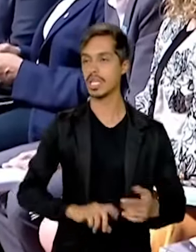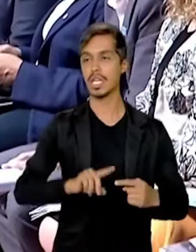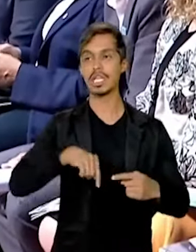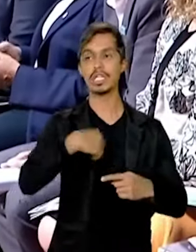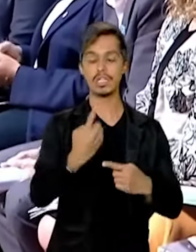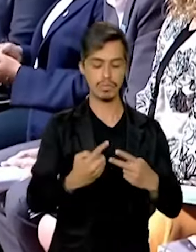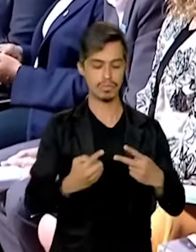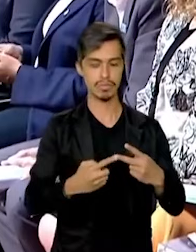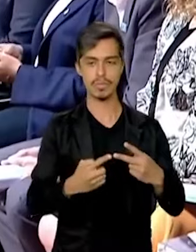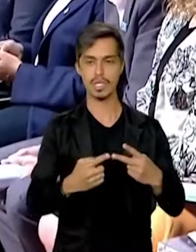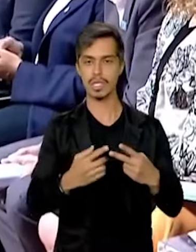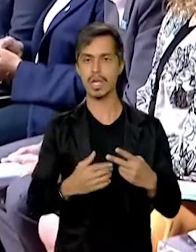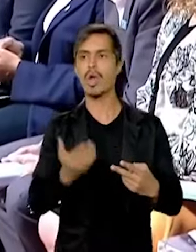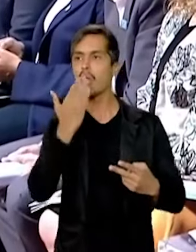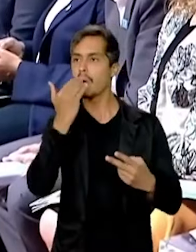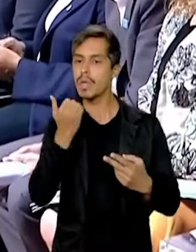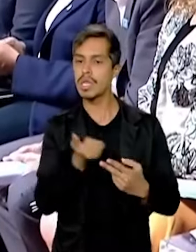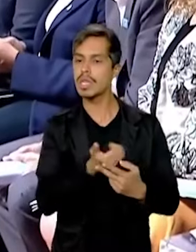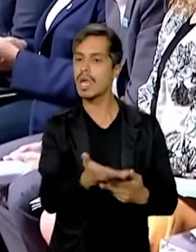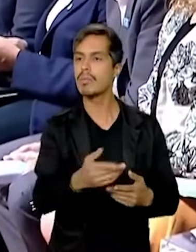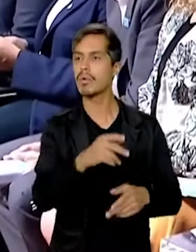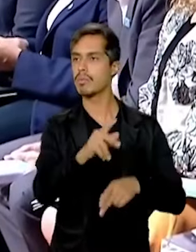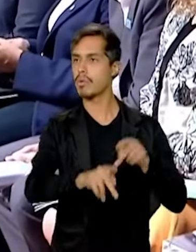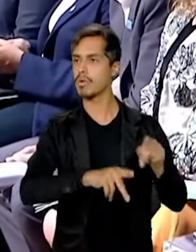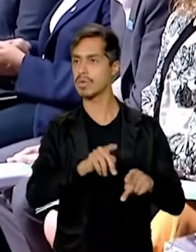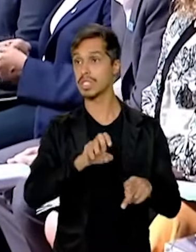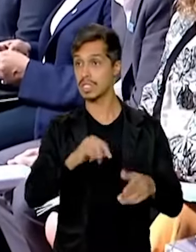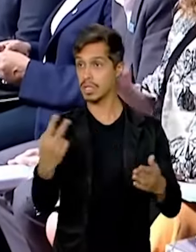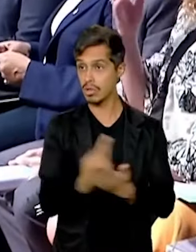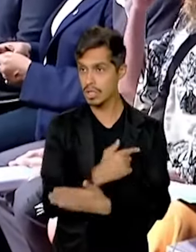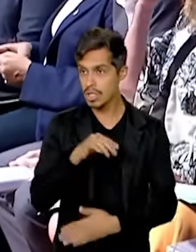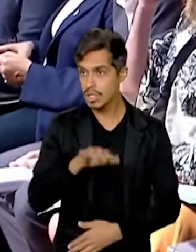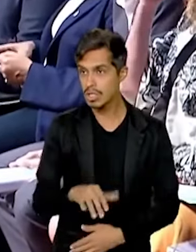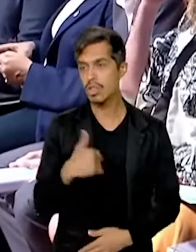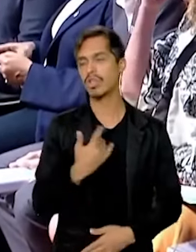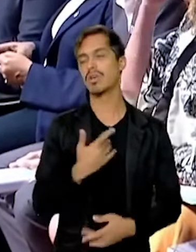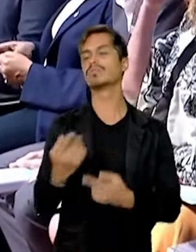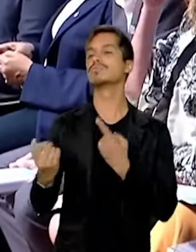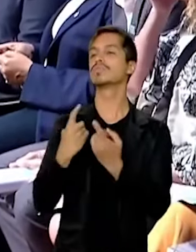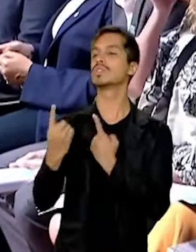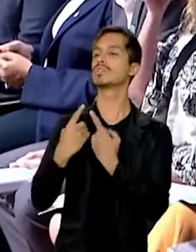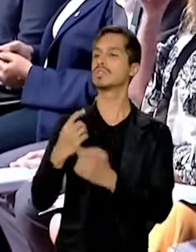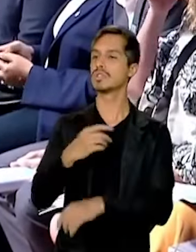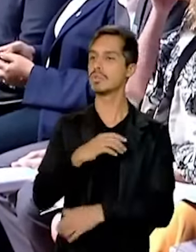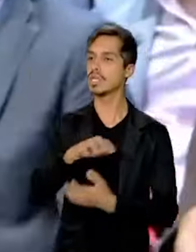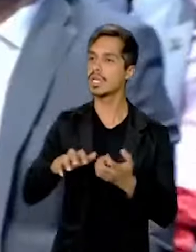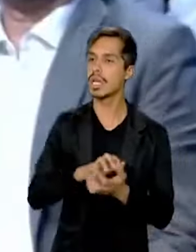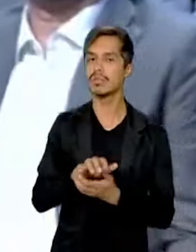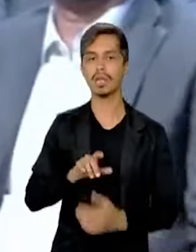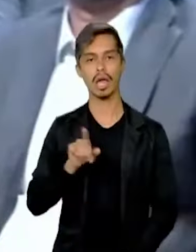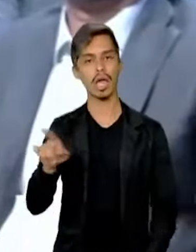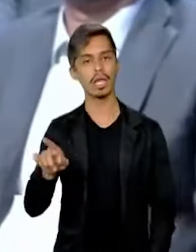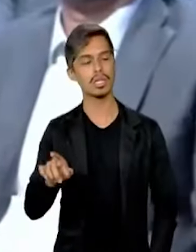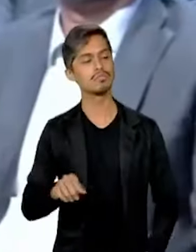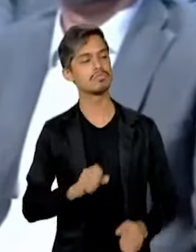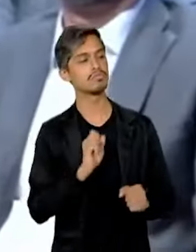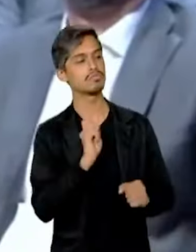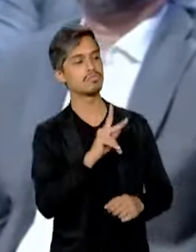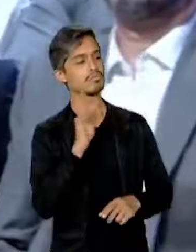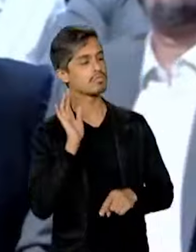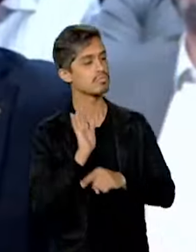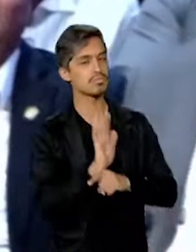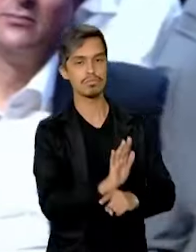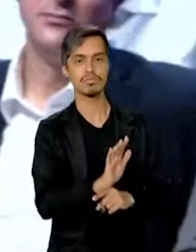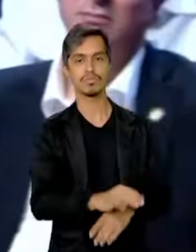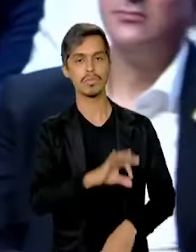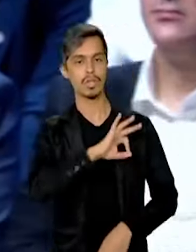coisa é dar comida para aquele povo. Se acontecer isso, a gente vai discutir a greve. O prefeito ajudou,